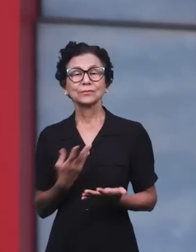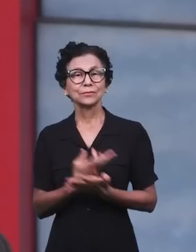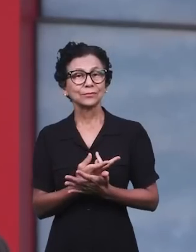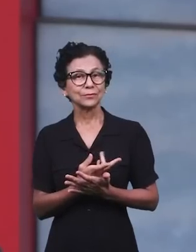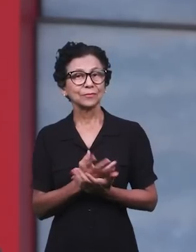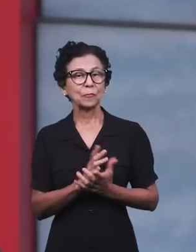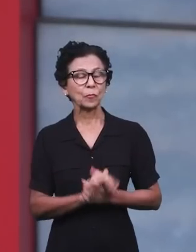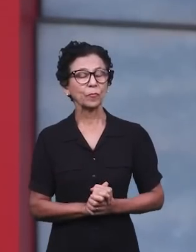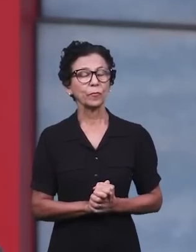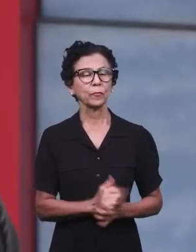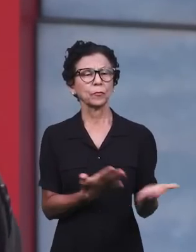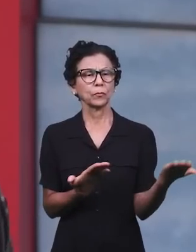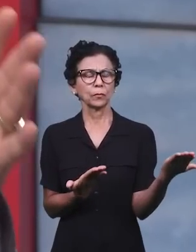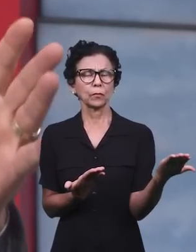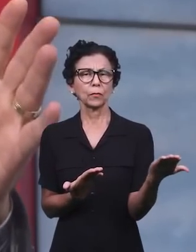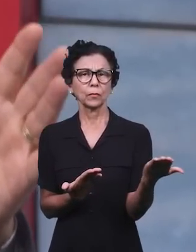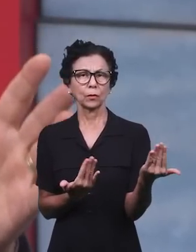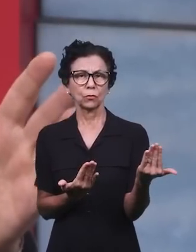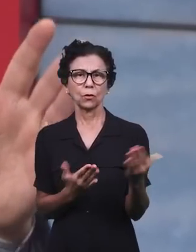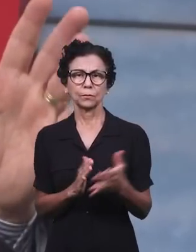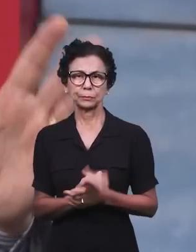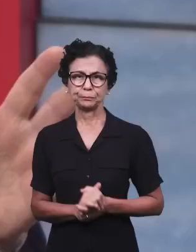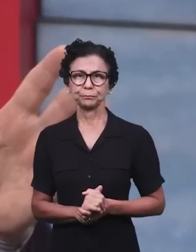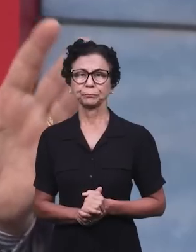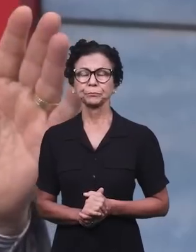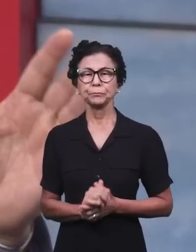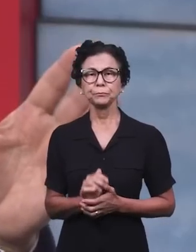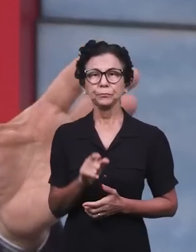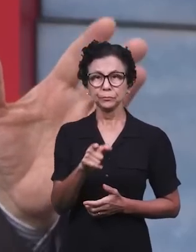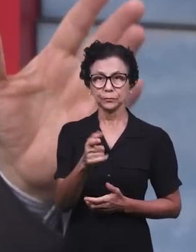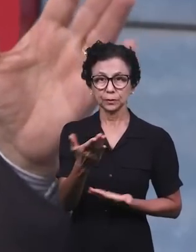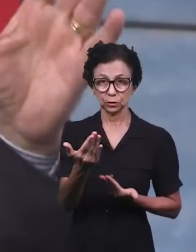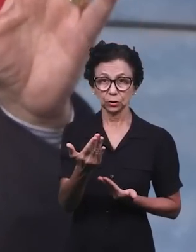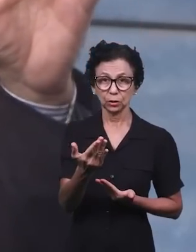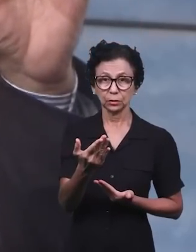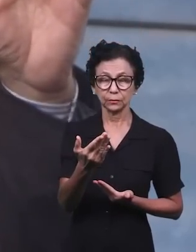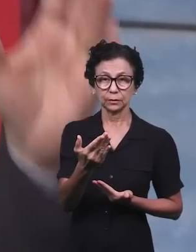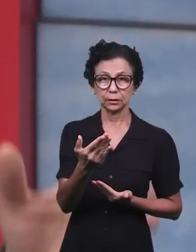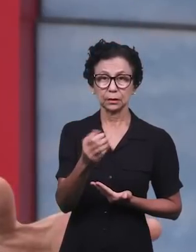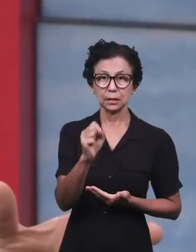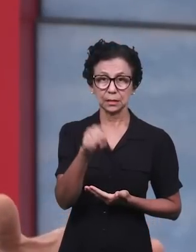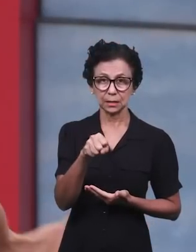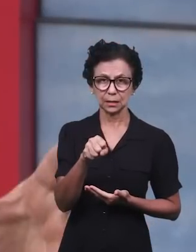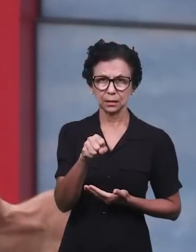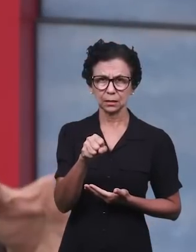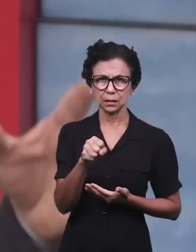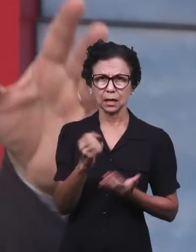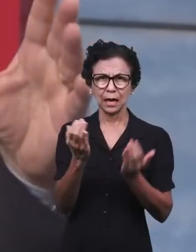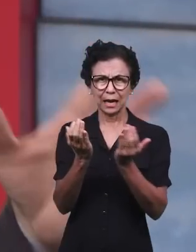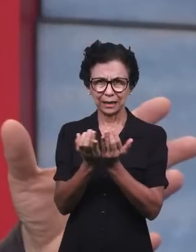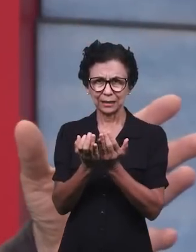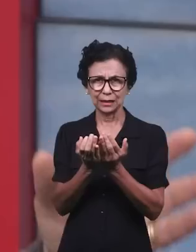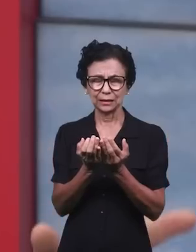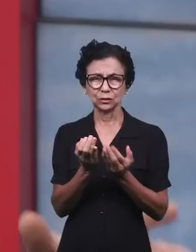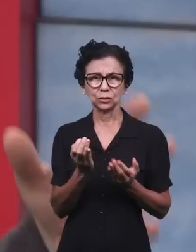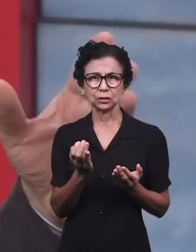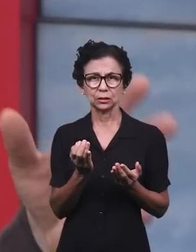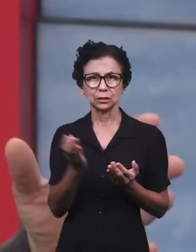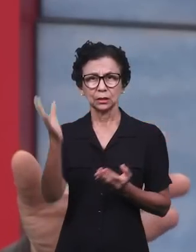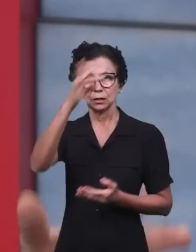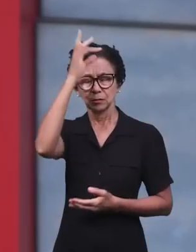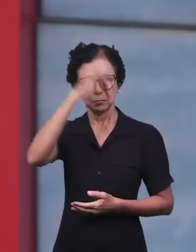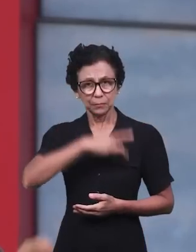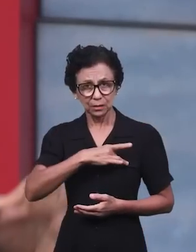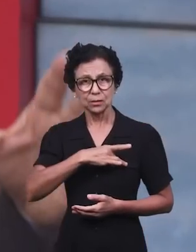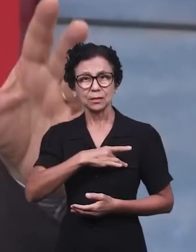jovem, nessa posição do jovem é o seguinte, você é jovem? Sou. Você é crente em Jesus? Sou. Batizado com o Espírito Santo?